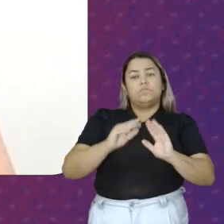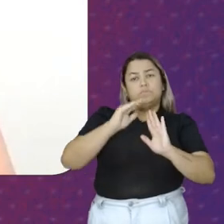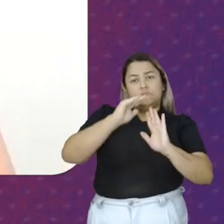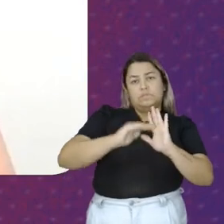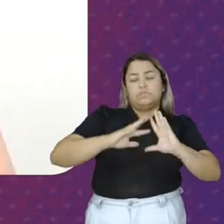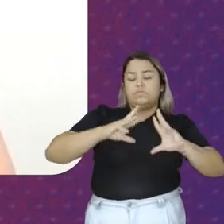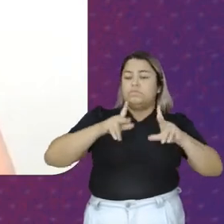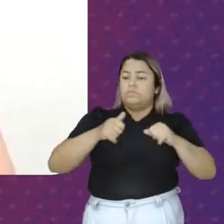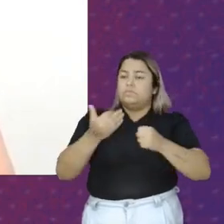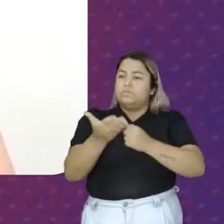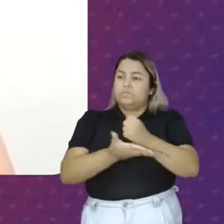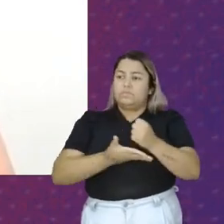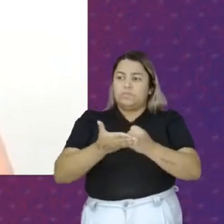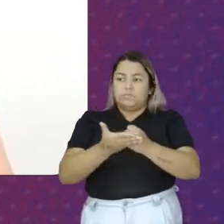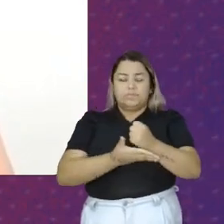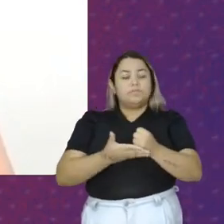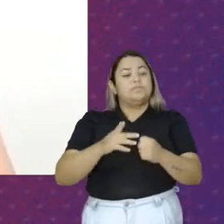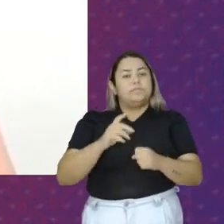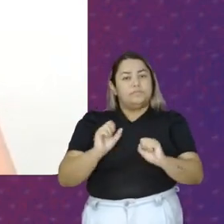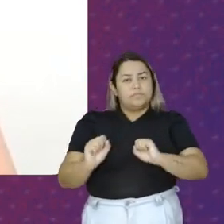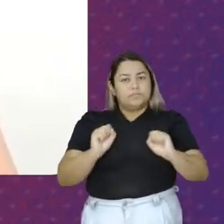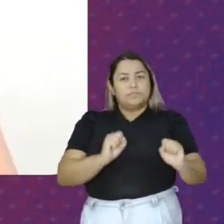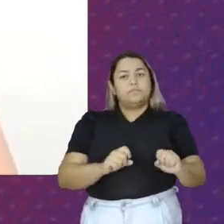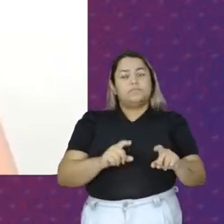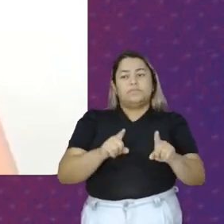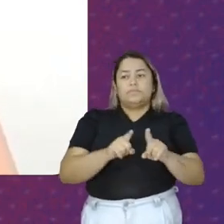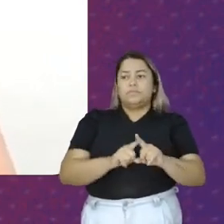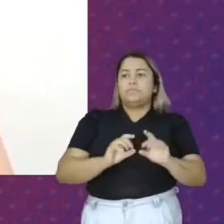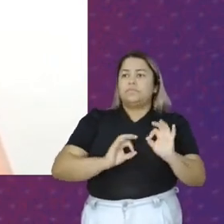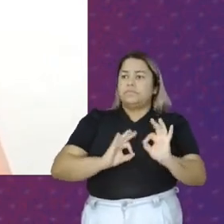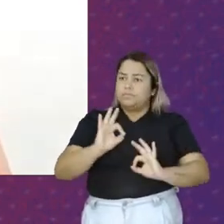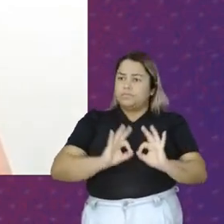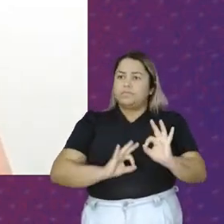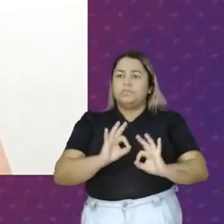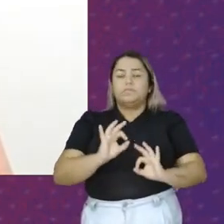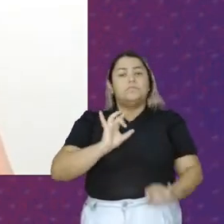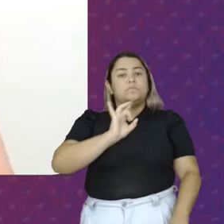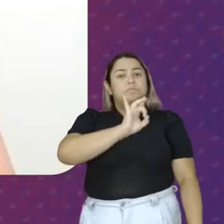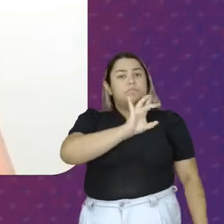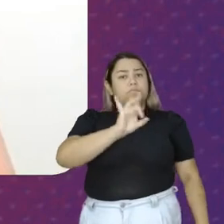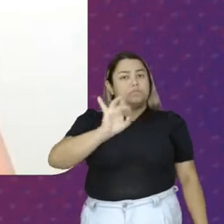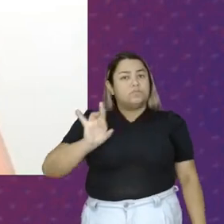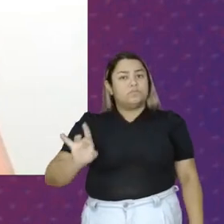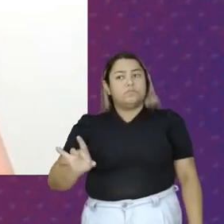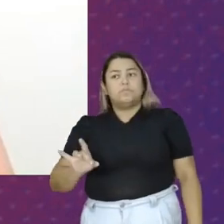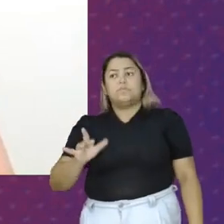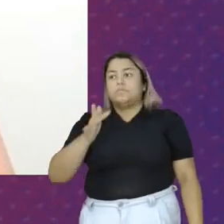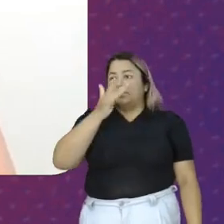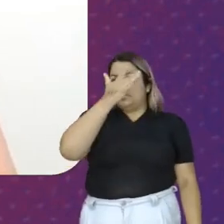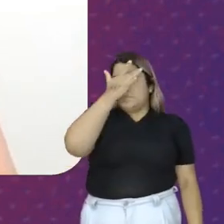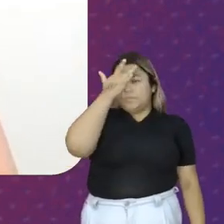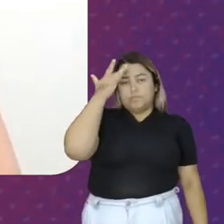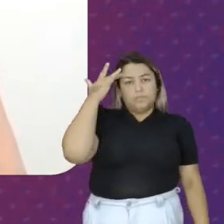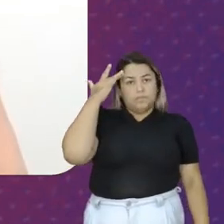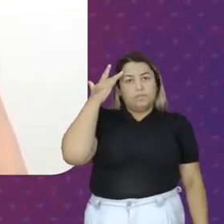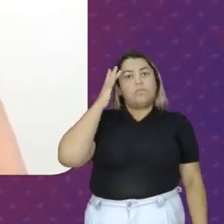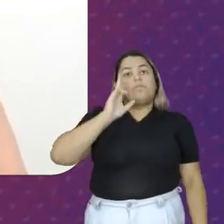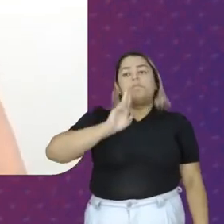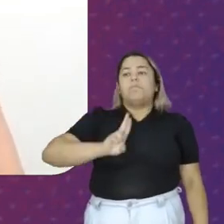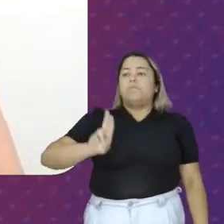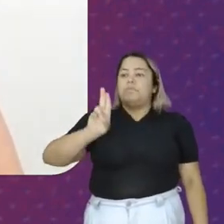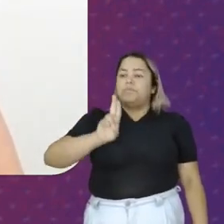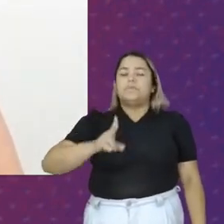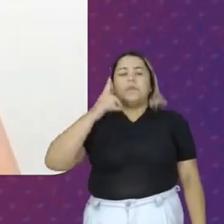requisitos básicos que podem ser customizados para cada perfil de usuário. Então, nós